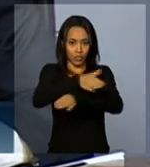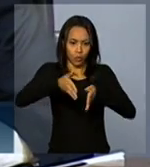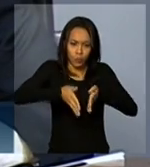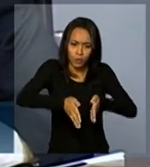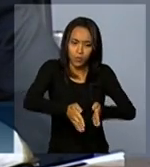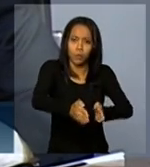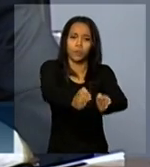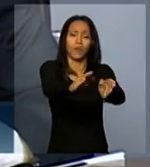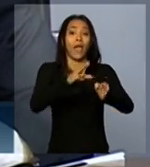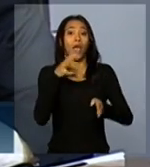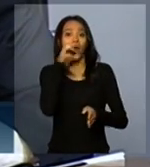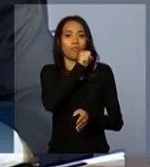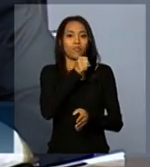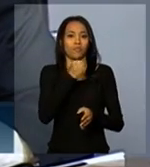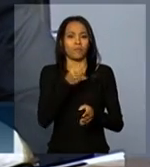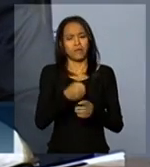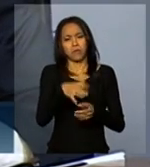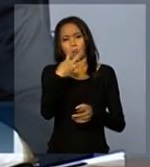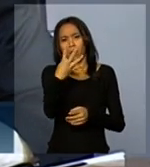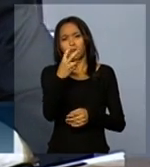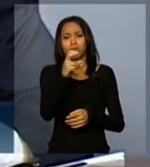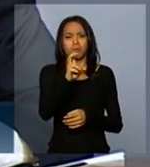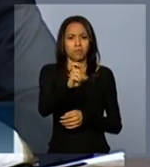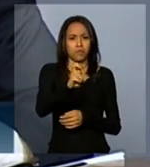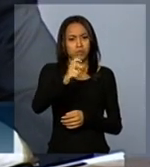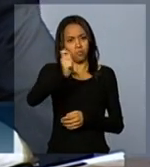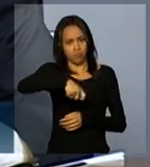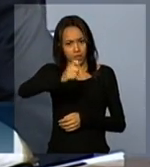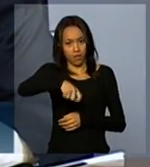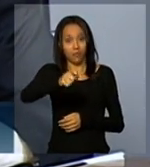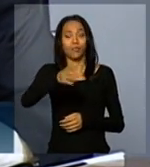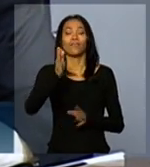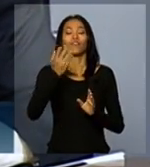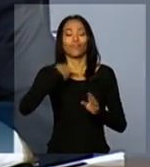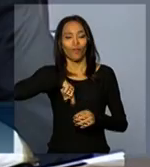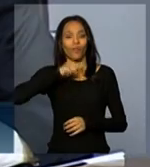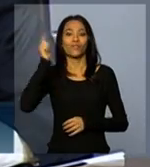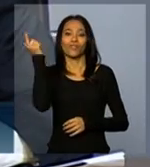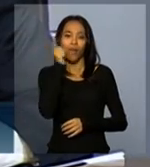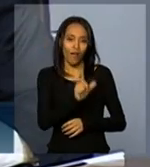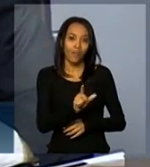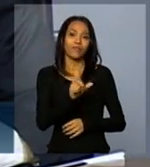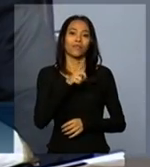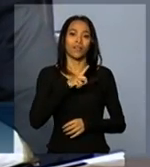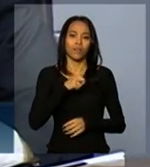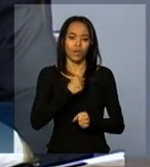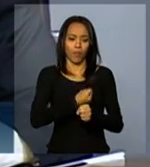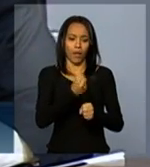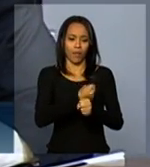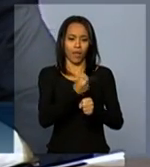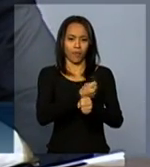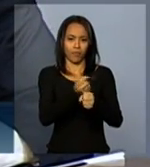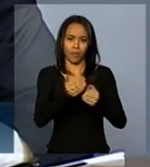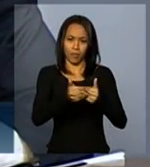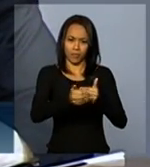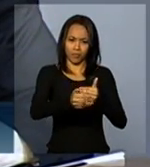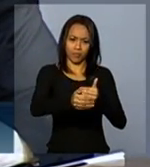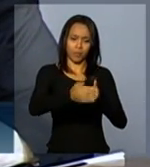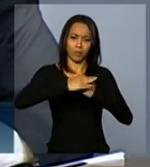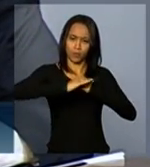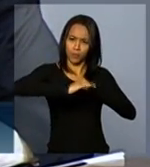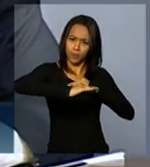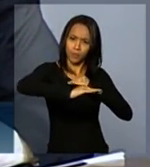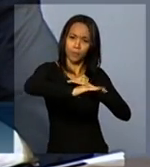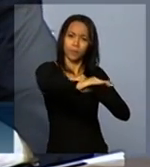rápidos, porque daqui a 4, 5, 6 meses, nós já teremos os canteiros de obra das estradas,